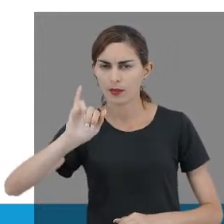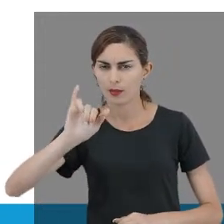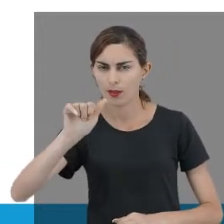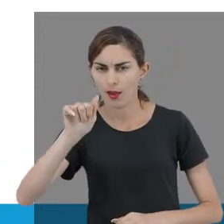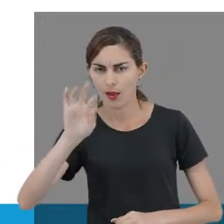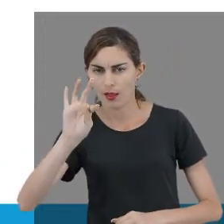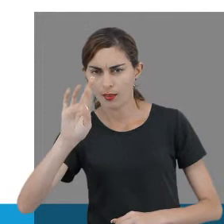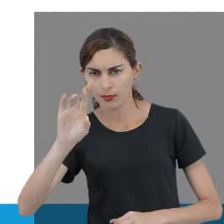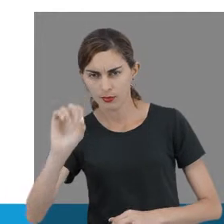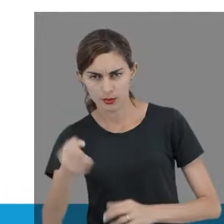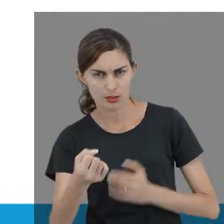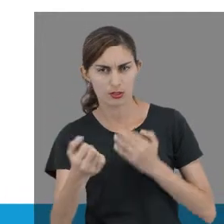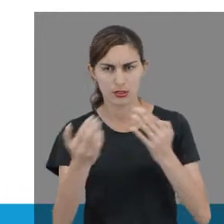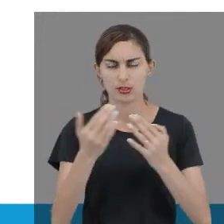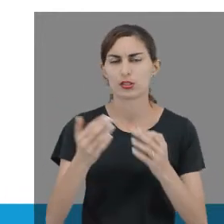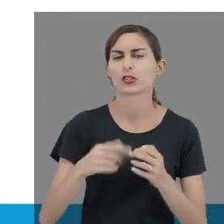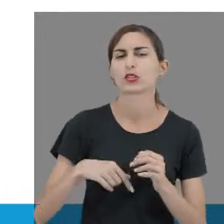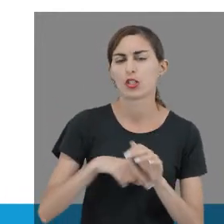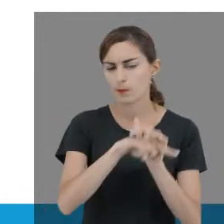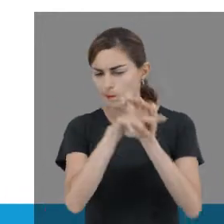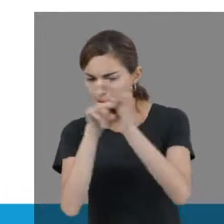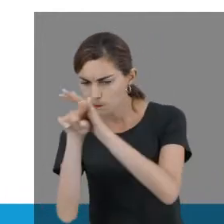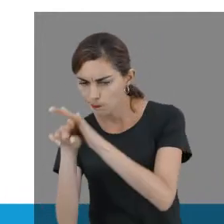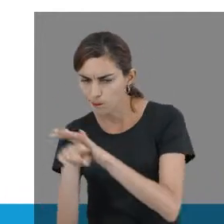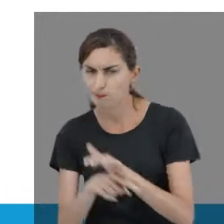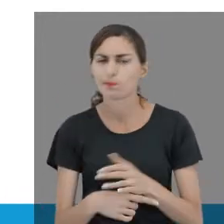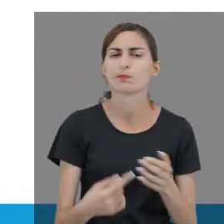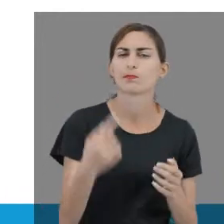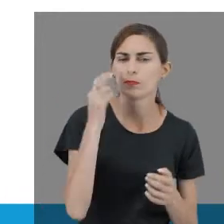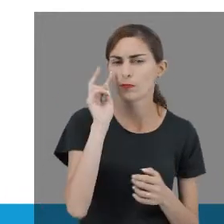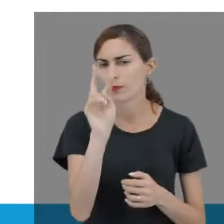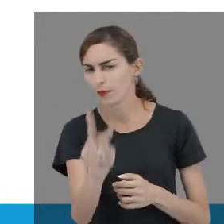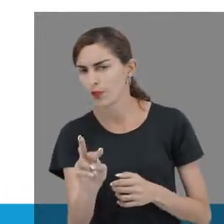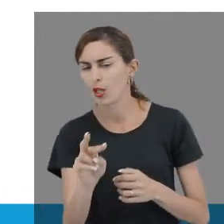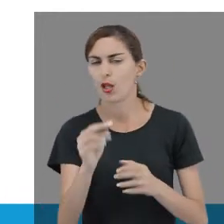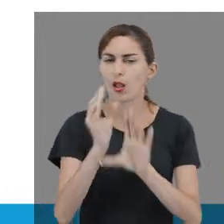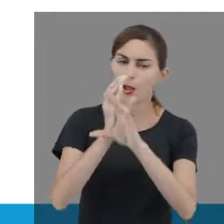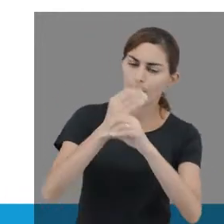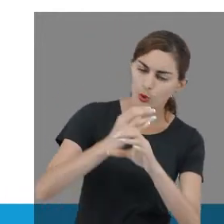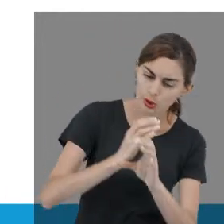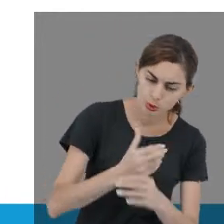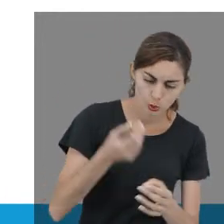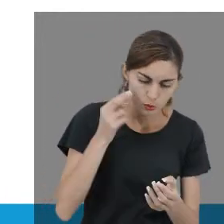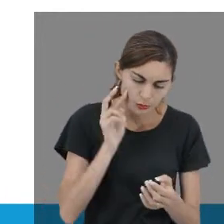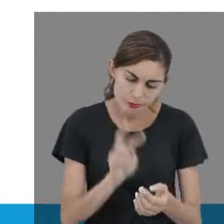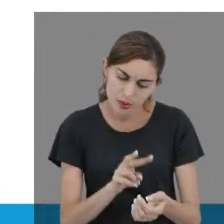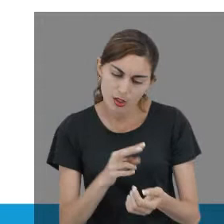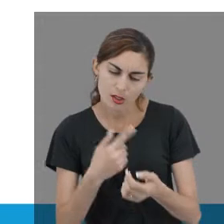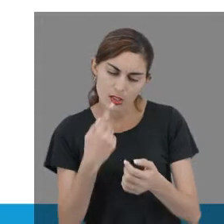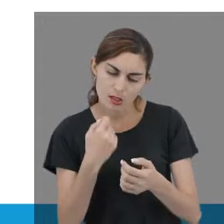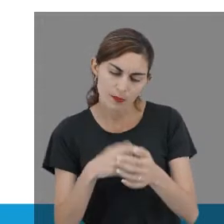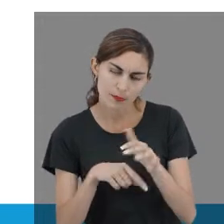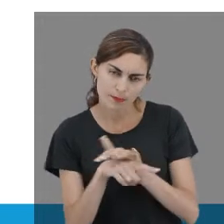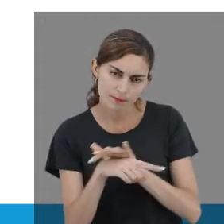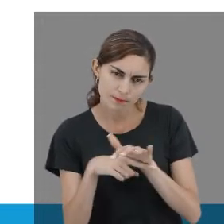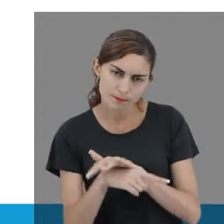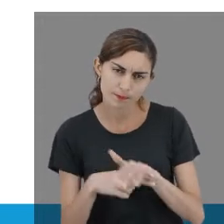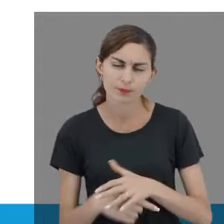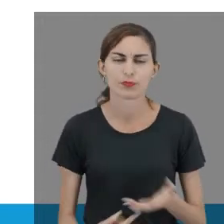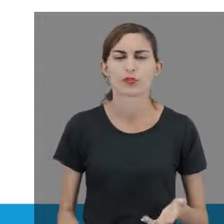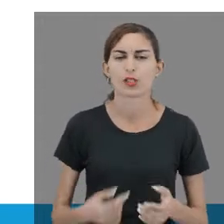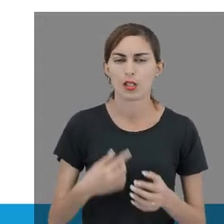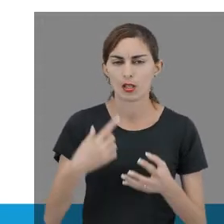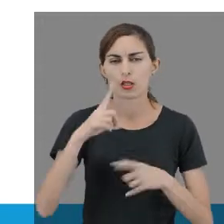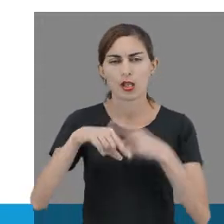neuropediatras, certo? Eles fazem o exame neurológico, eles avaliam os exames de imagem, eles acompanham os exames laboratoriais. Então,